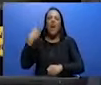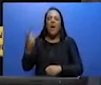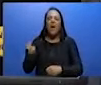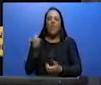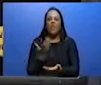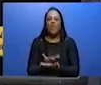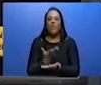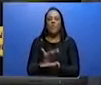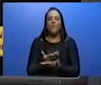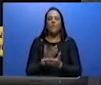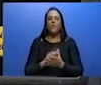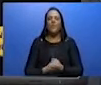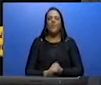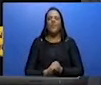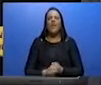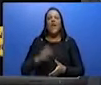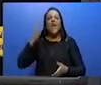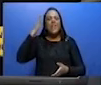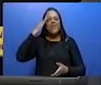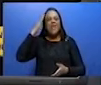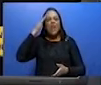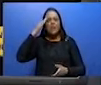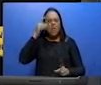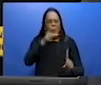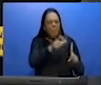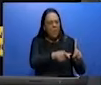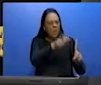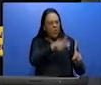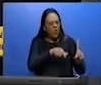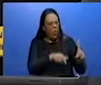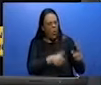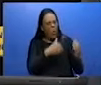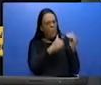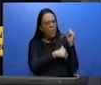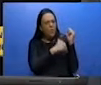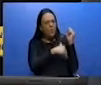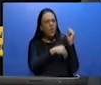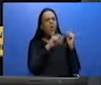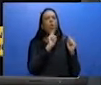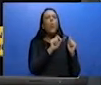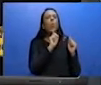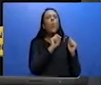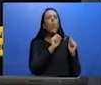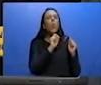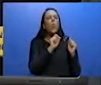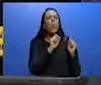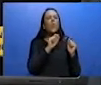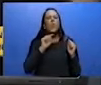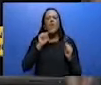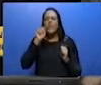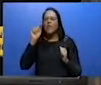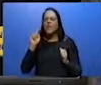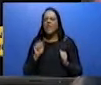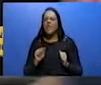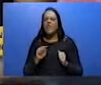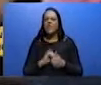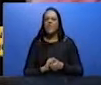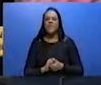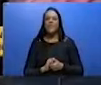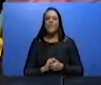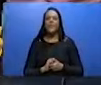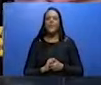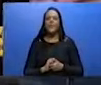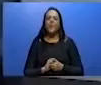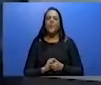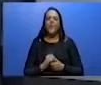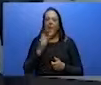aula para saber esse novo personagem aqui, ó. Quem será? Quem está lendo o conteúdo com bastante atenção